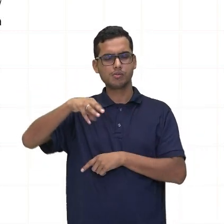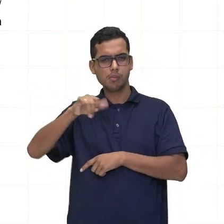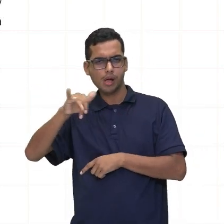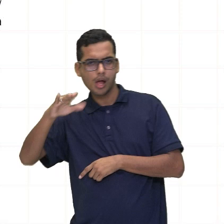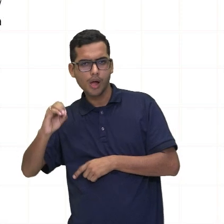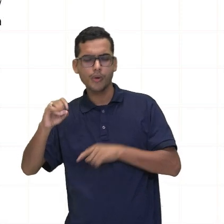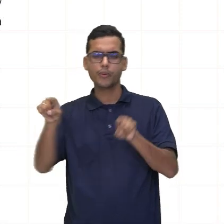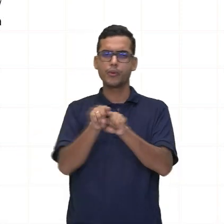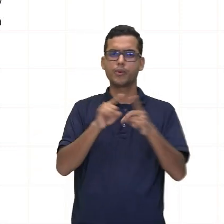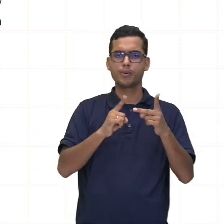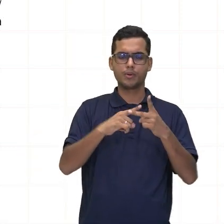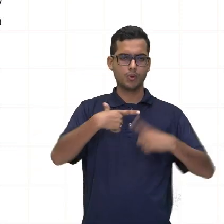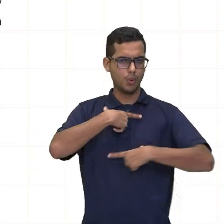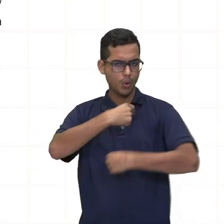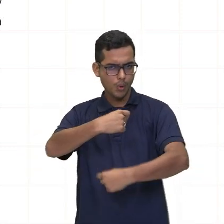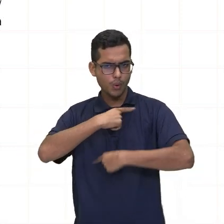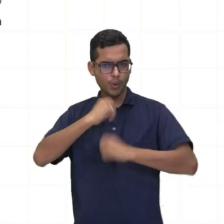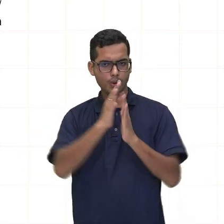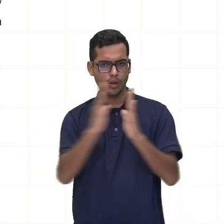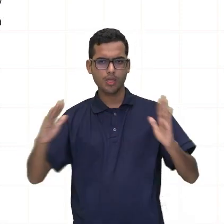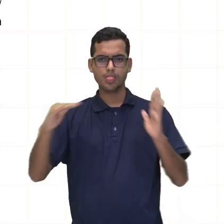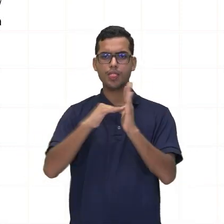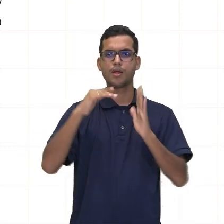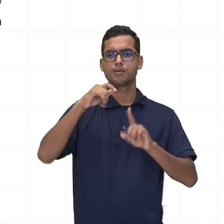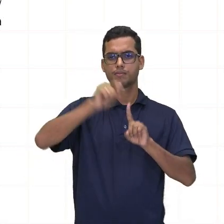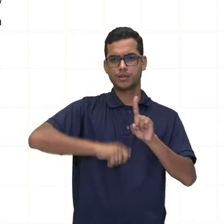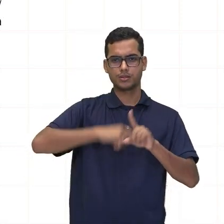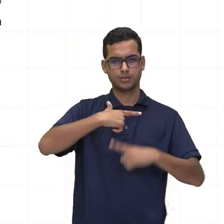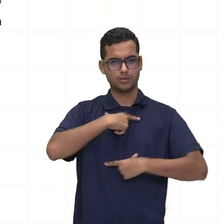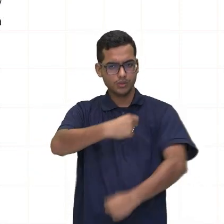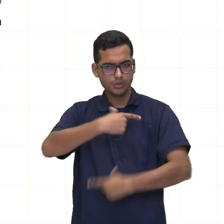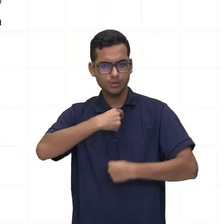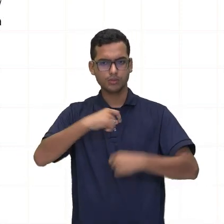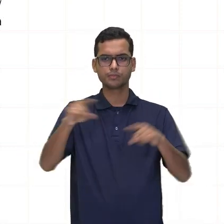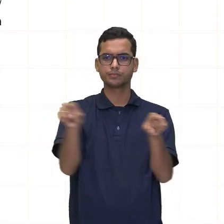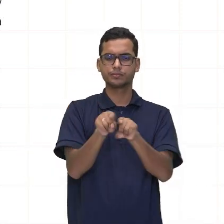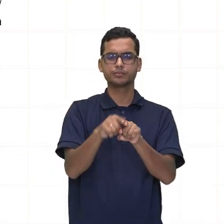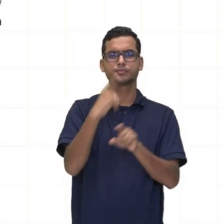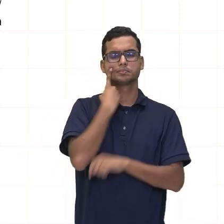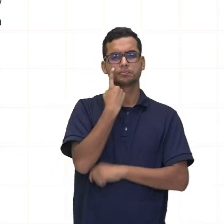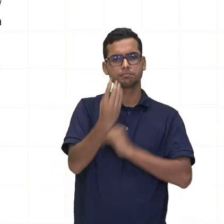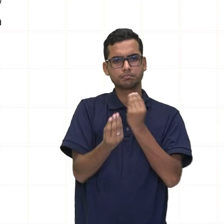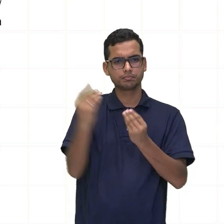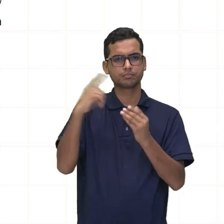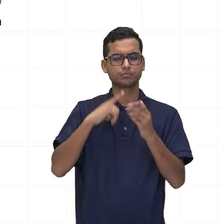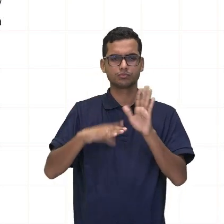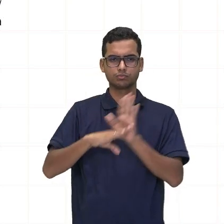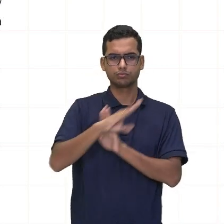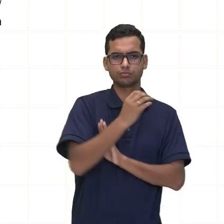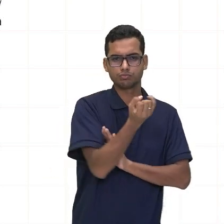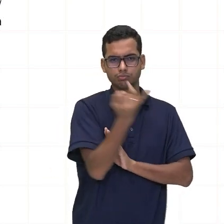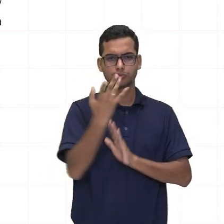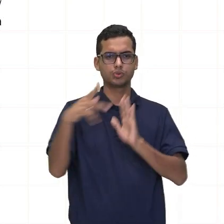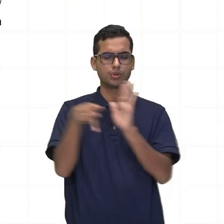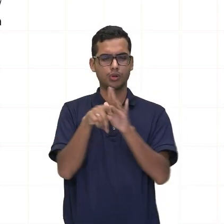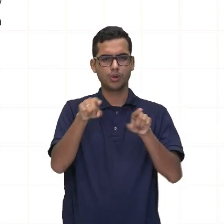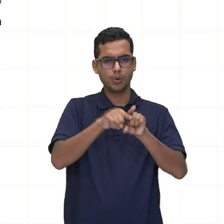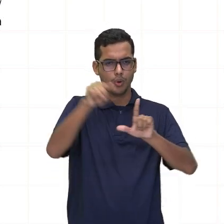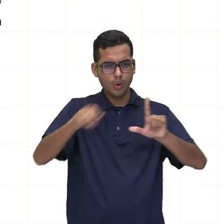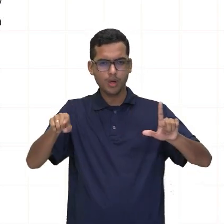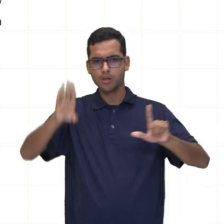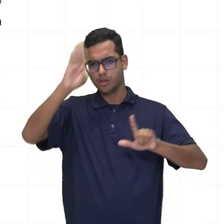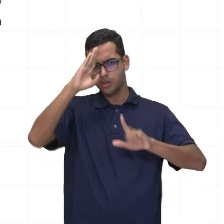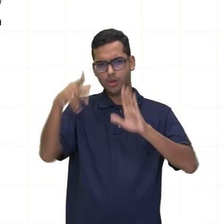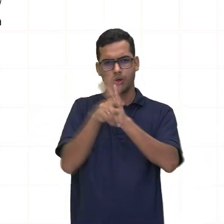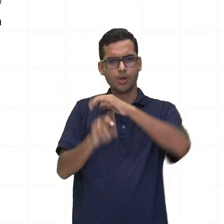chuva, né? Ela vai aumentar, nós temos um aumento desse índice pluviométrico, e ocorre principalmente ali em Rondônia,